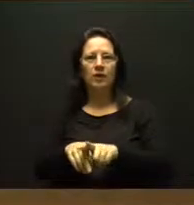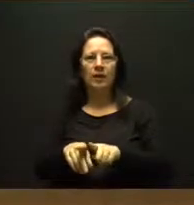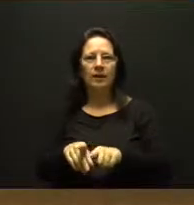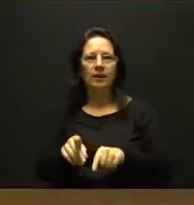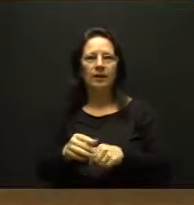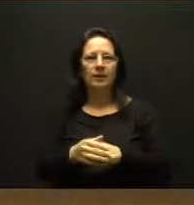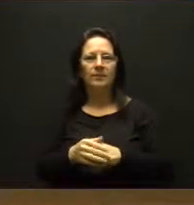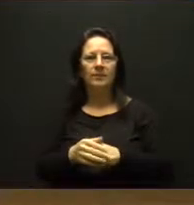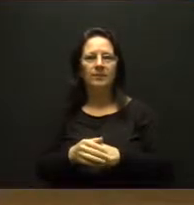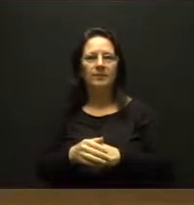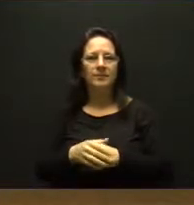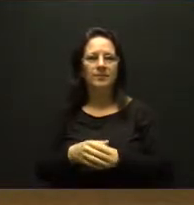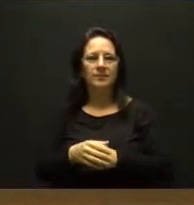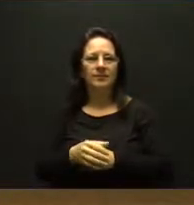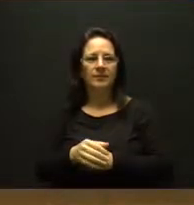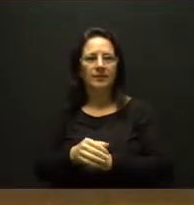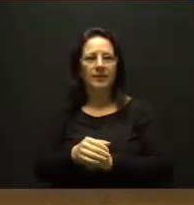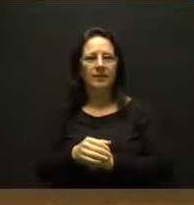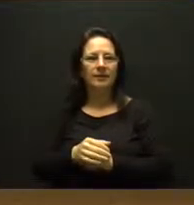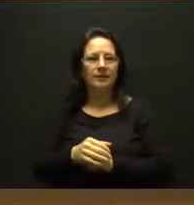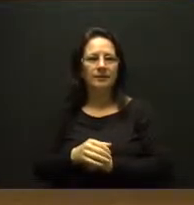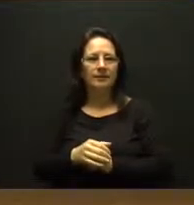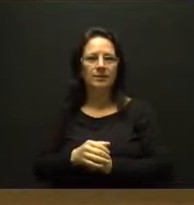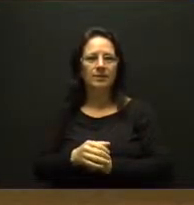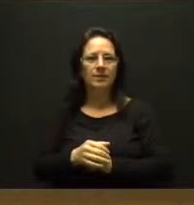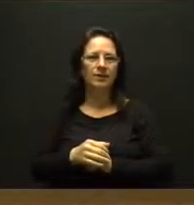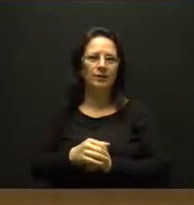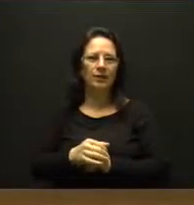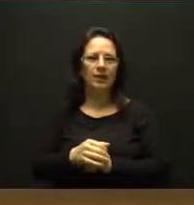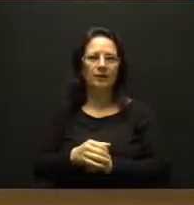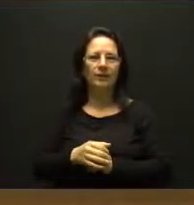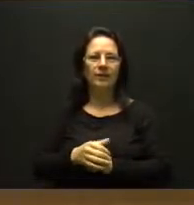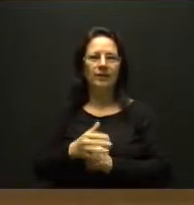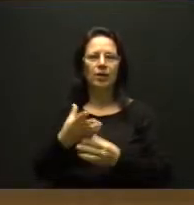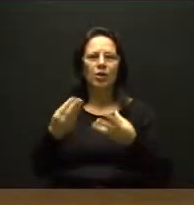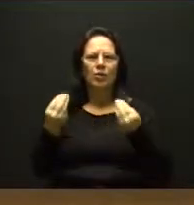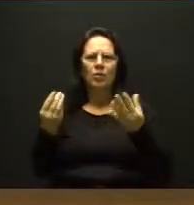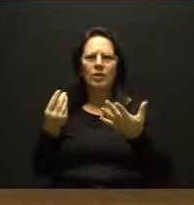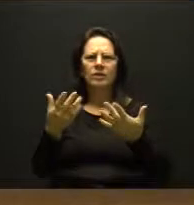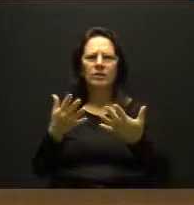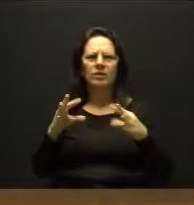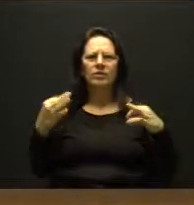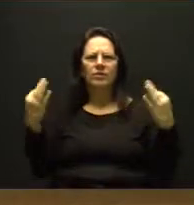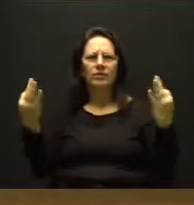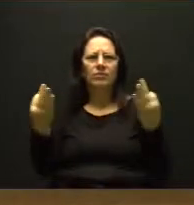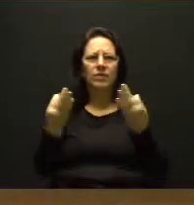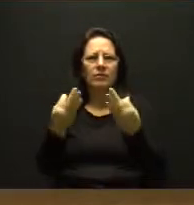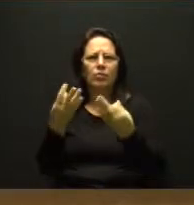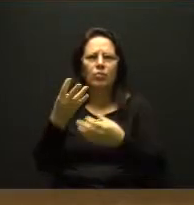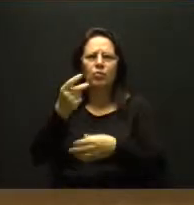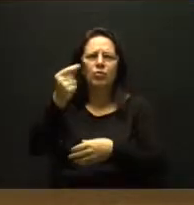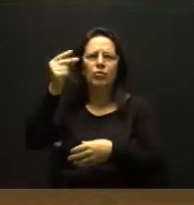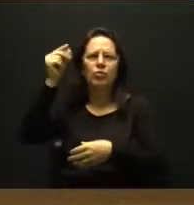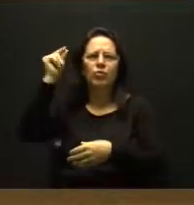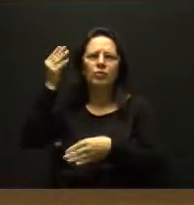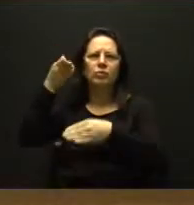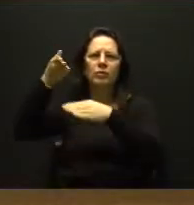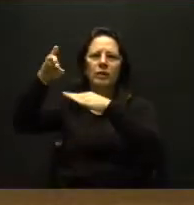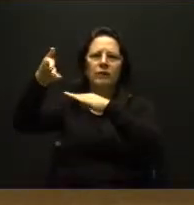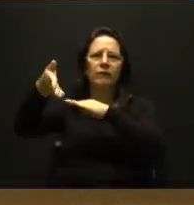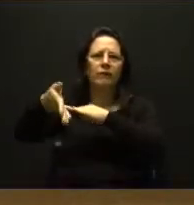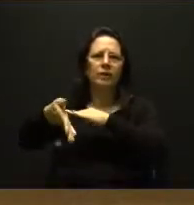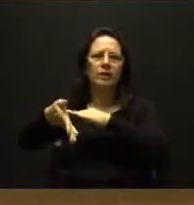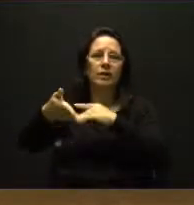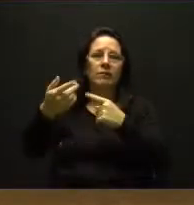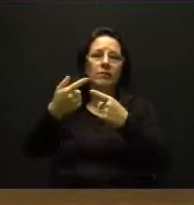muitas vezes você fica muitos anos sem ver um parente teu e quando infelizmente alguém parte